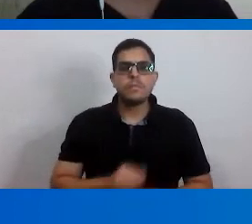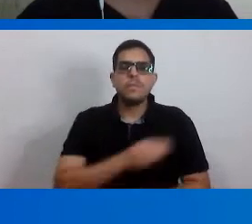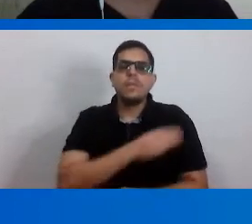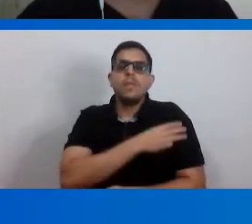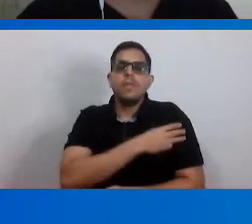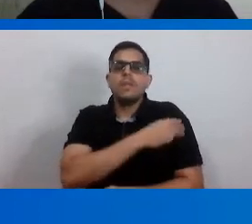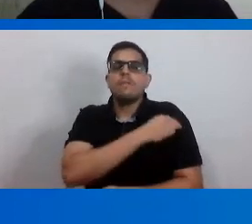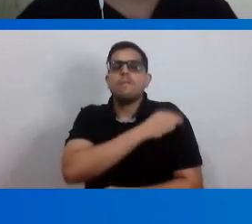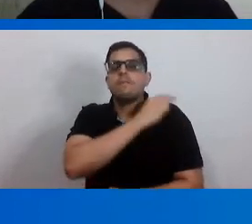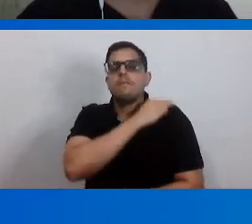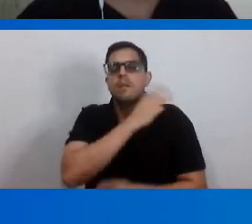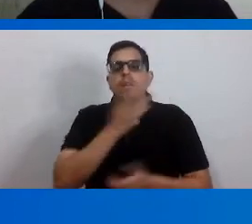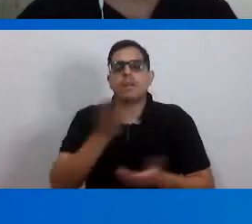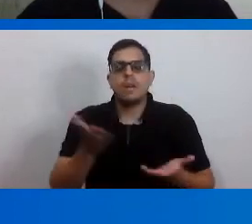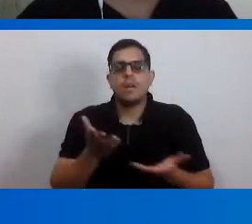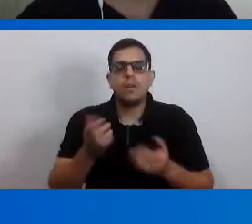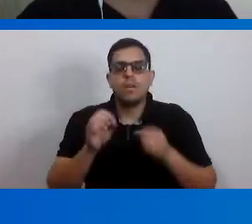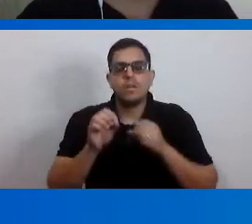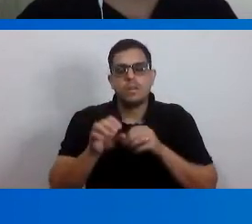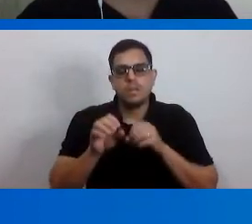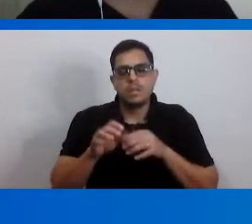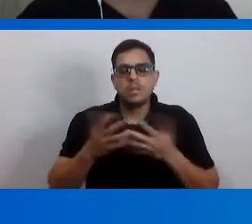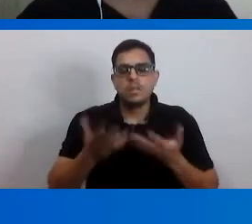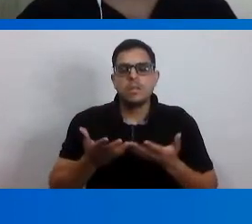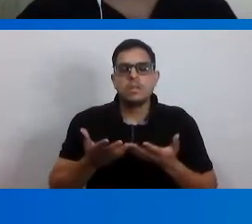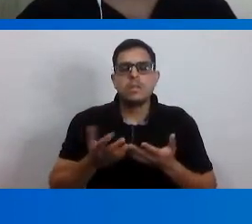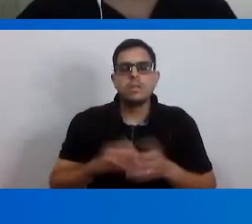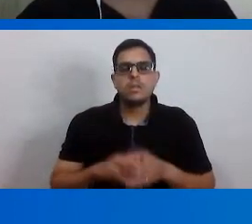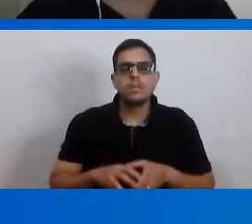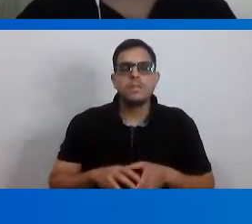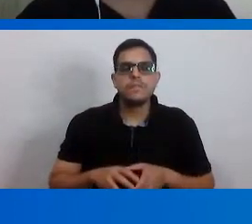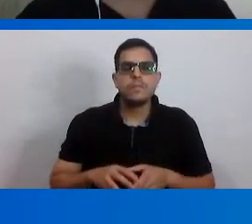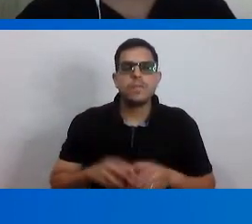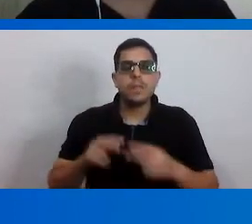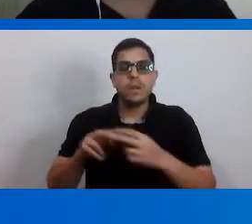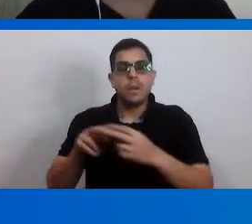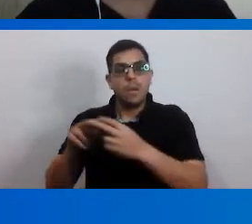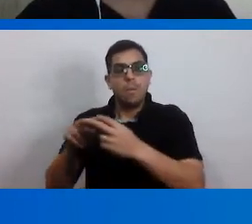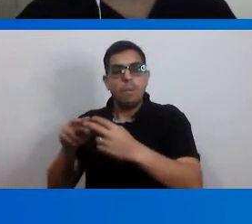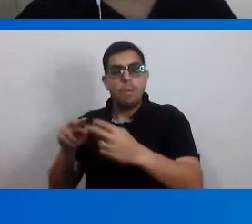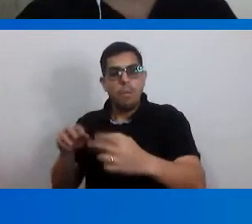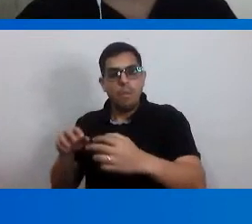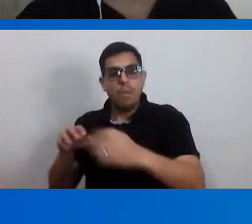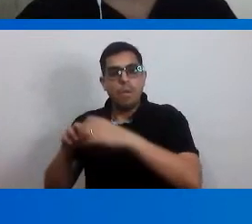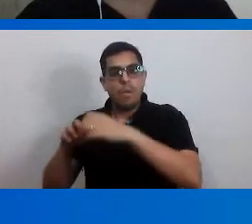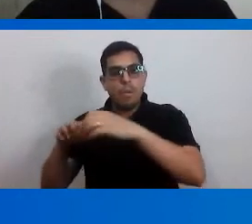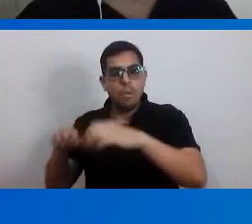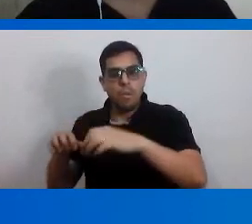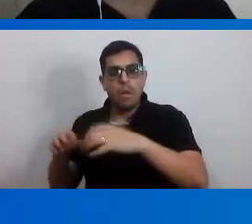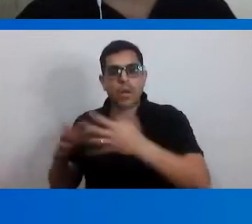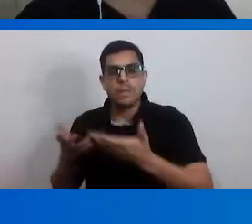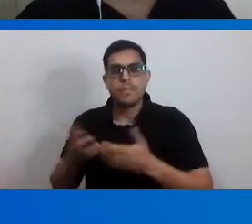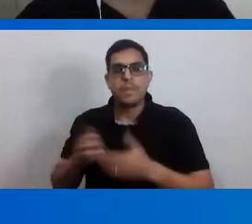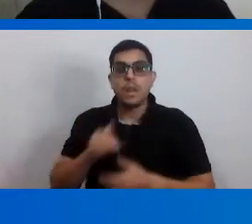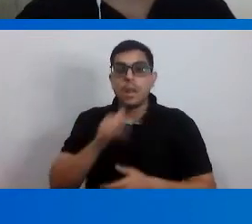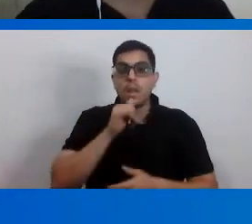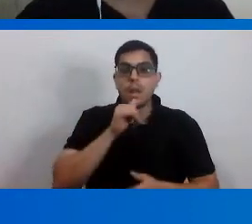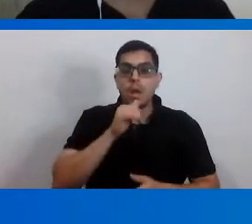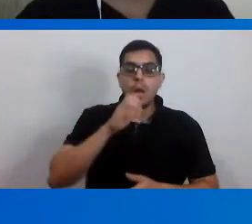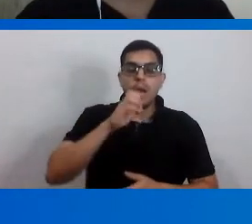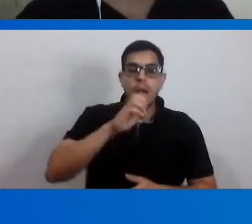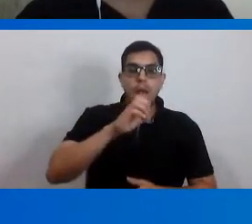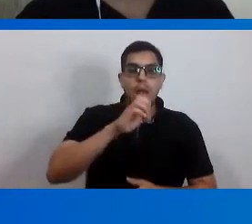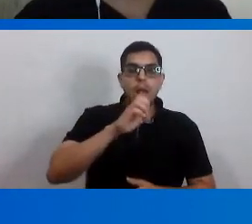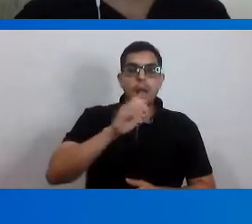em últimos anos de Ensino Fundamental e tá tendo experiência agora da do ensino remoto né porque a gente não pode comparar em CD